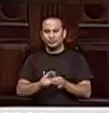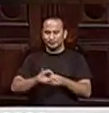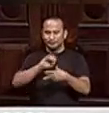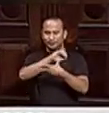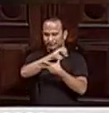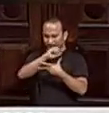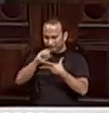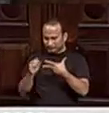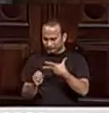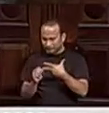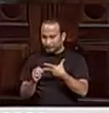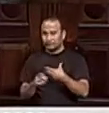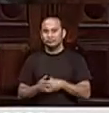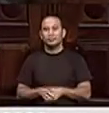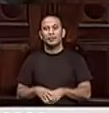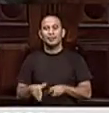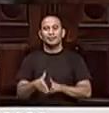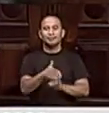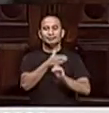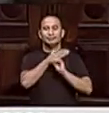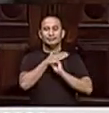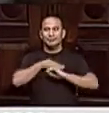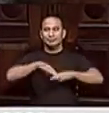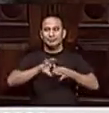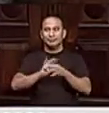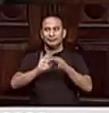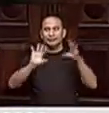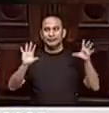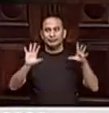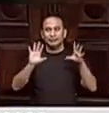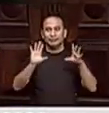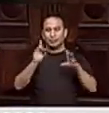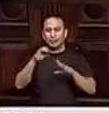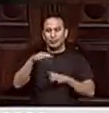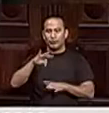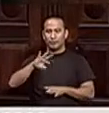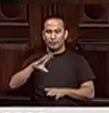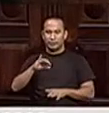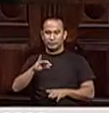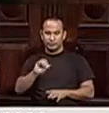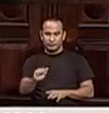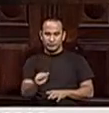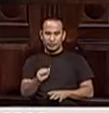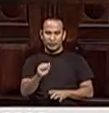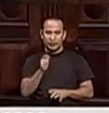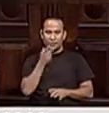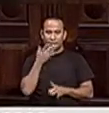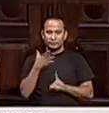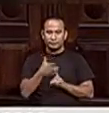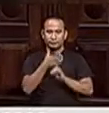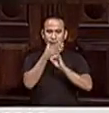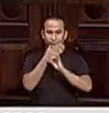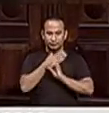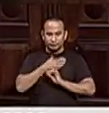poderes, em defesa das liberdades democráticas, em defesa do poder